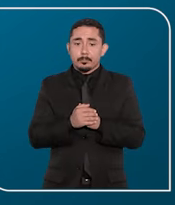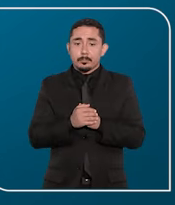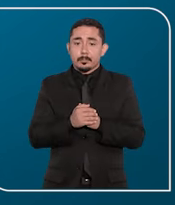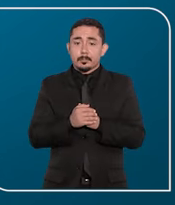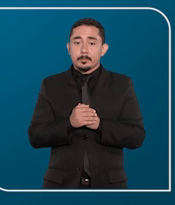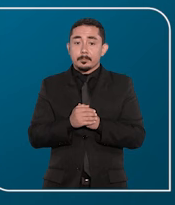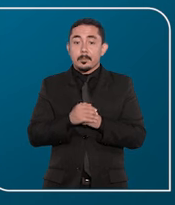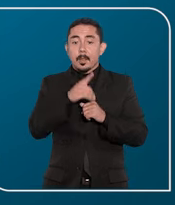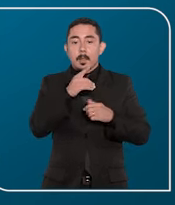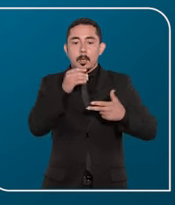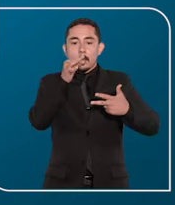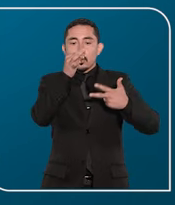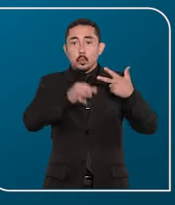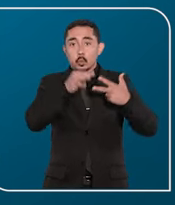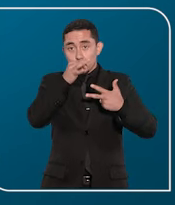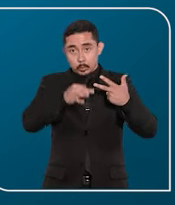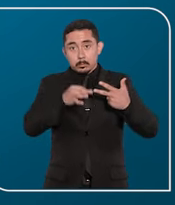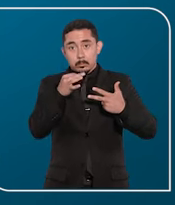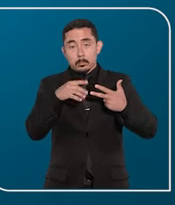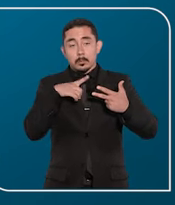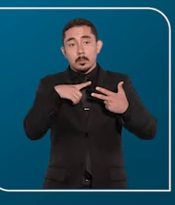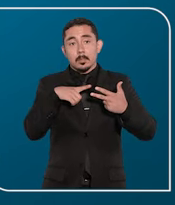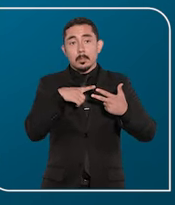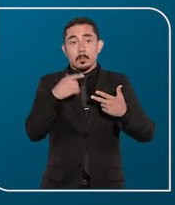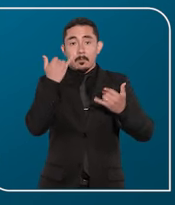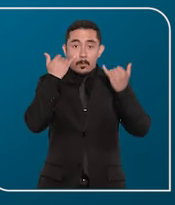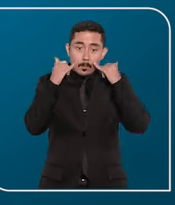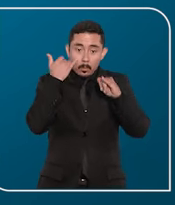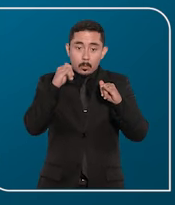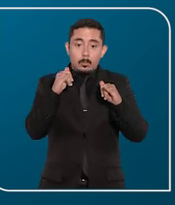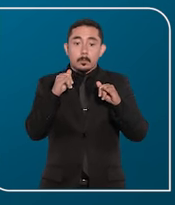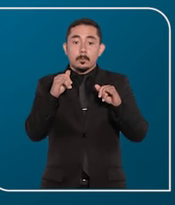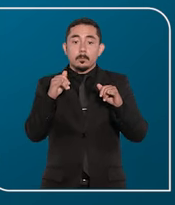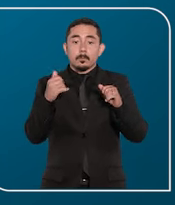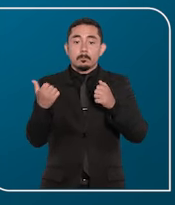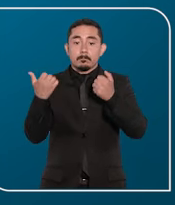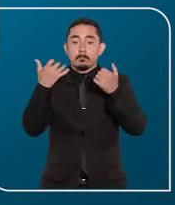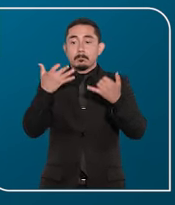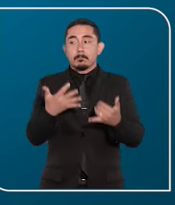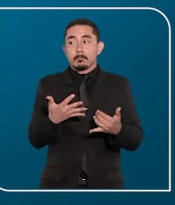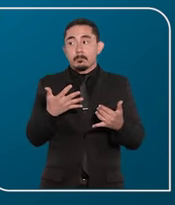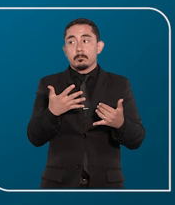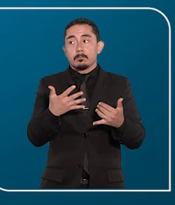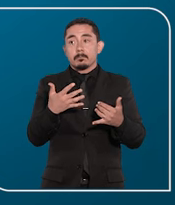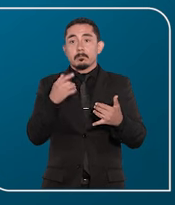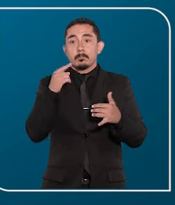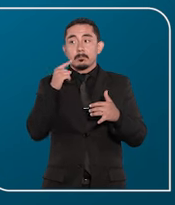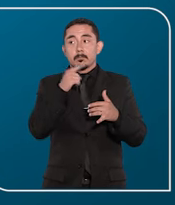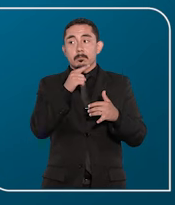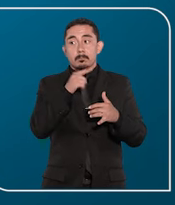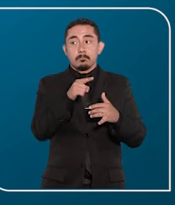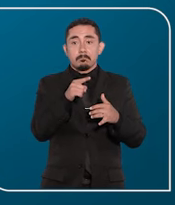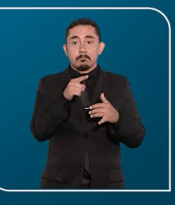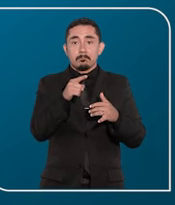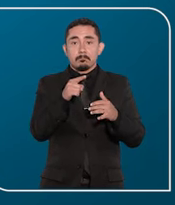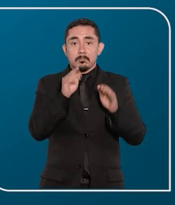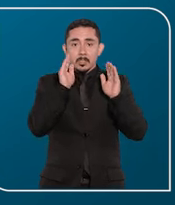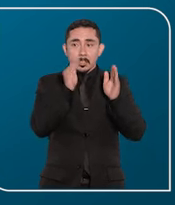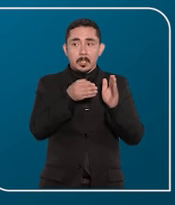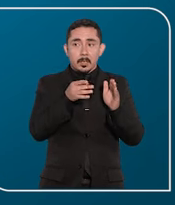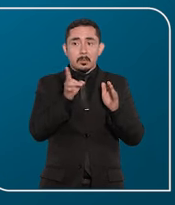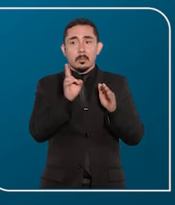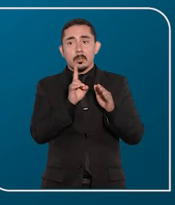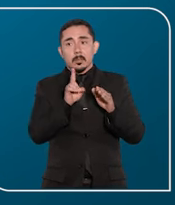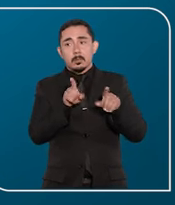O Poder Judiciário, ele recebe informações trazidas de uma forma totalmente impessoal, né? Antigamente